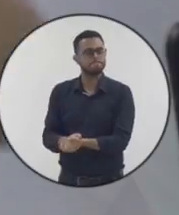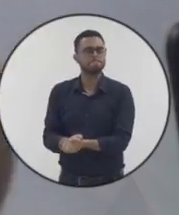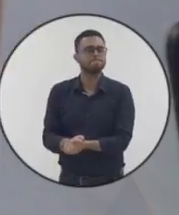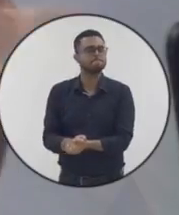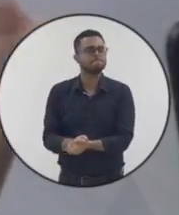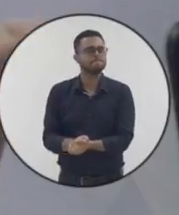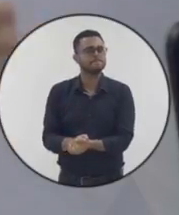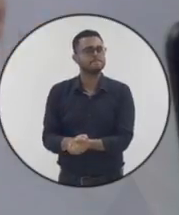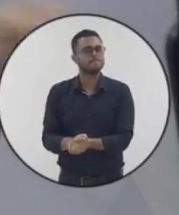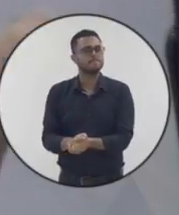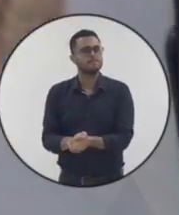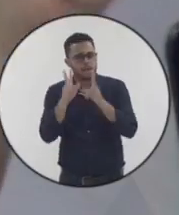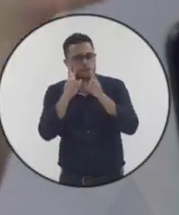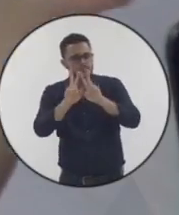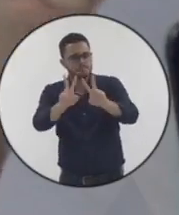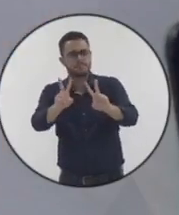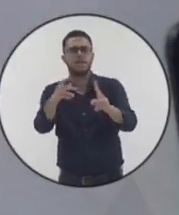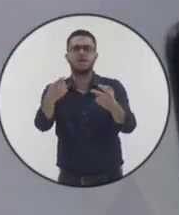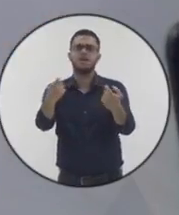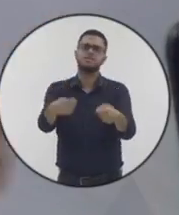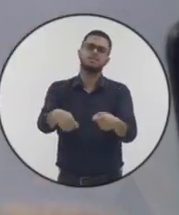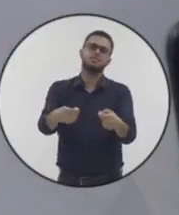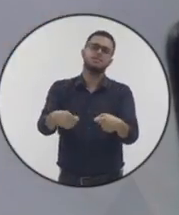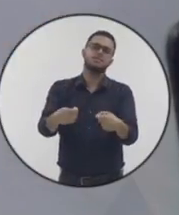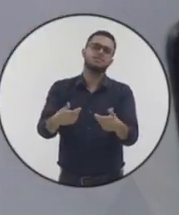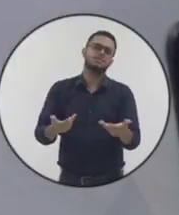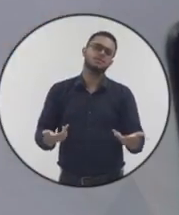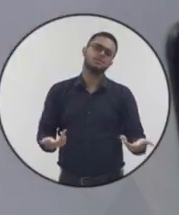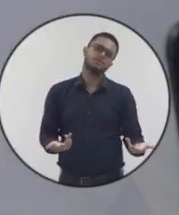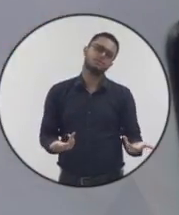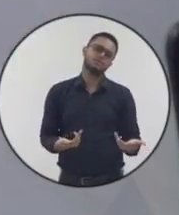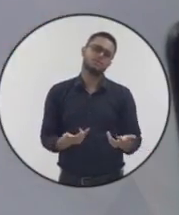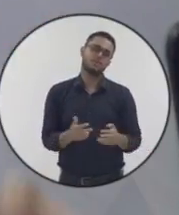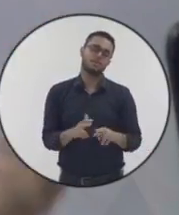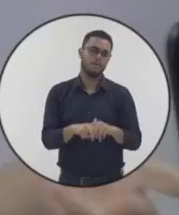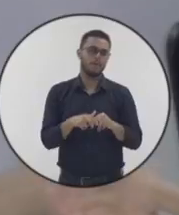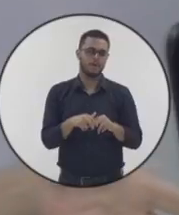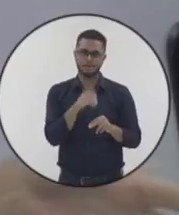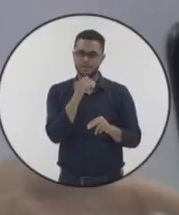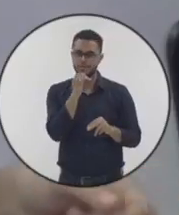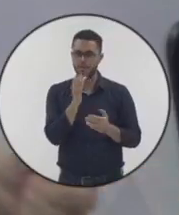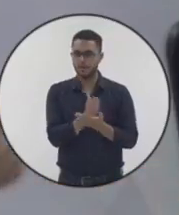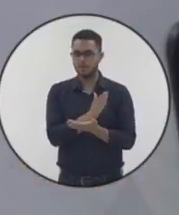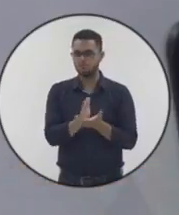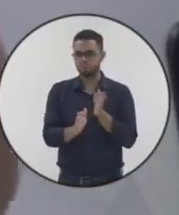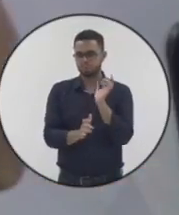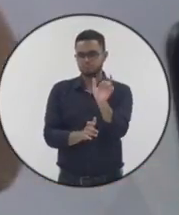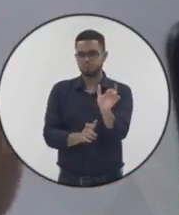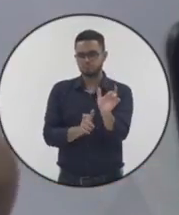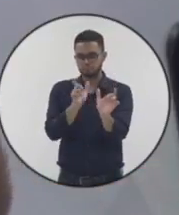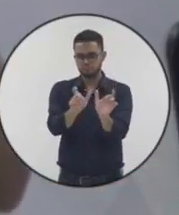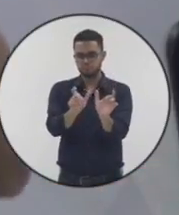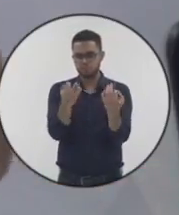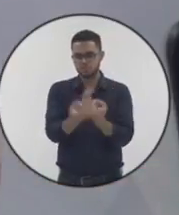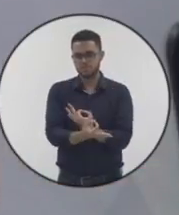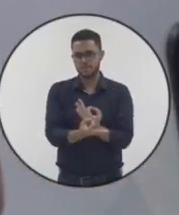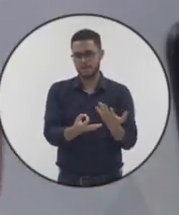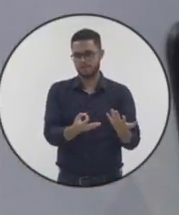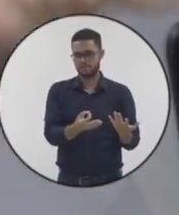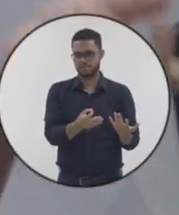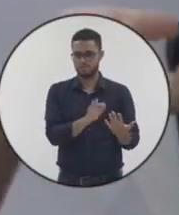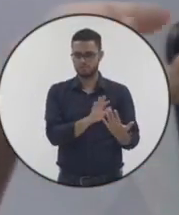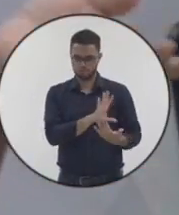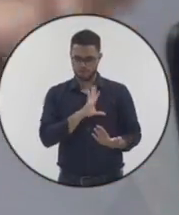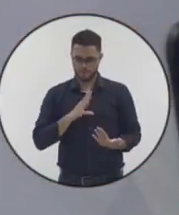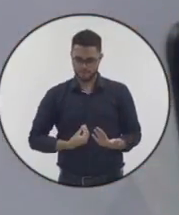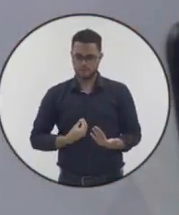dessa visibilidade necessária quando a gente utiliza os termos próprios, né? Travesti, transexual,